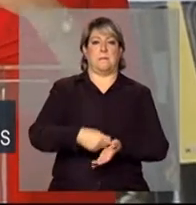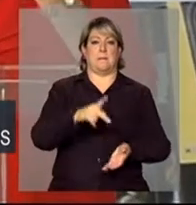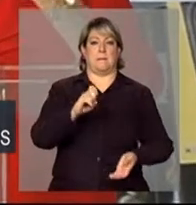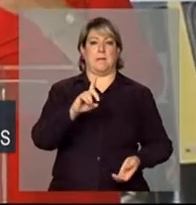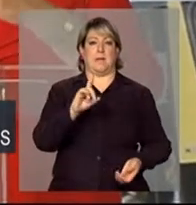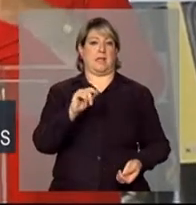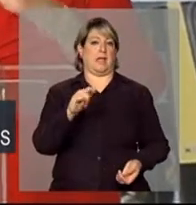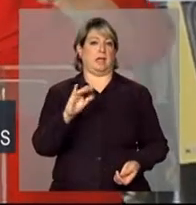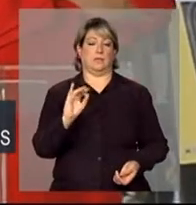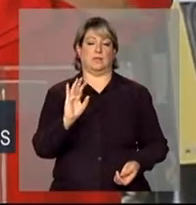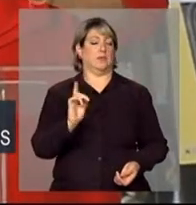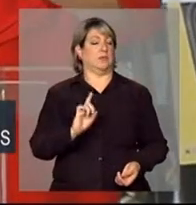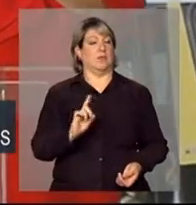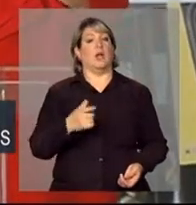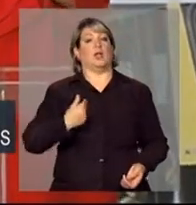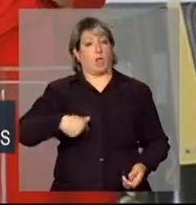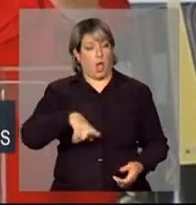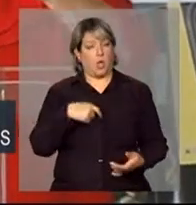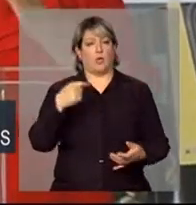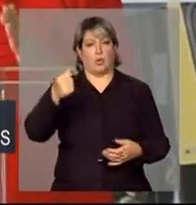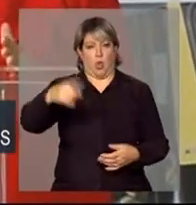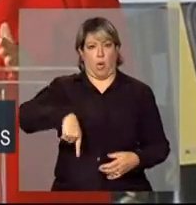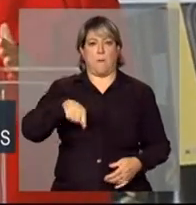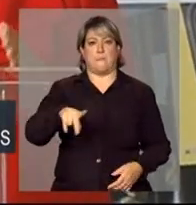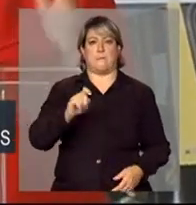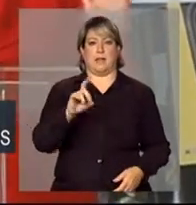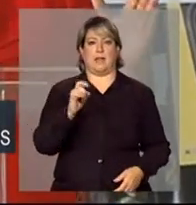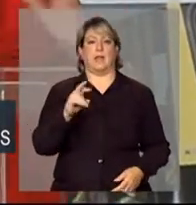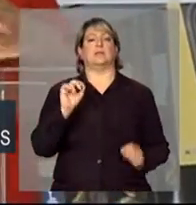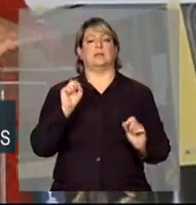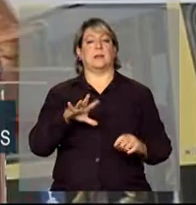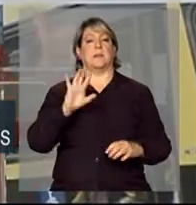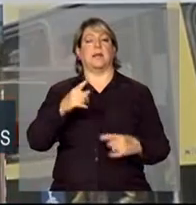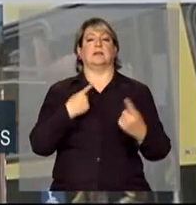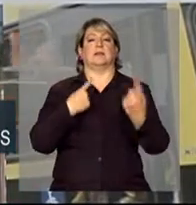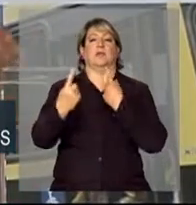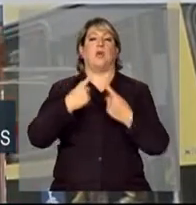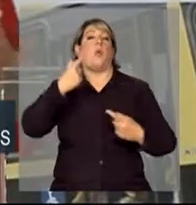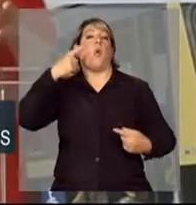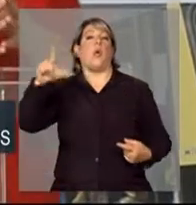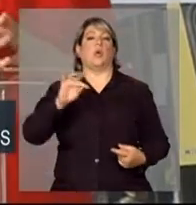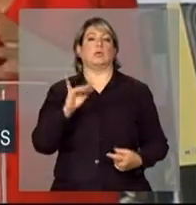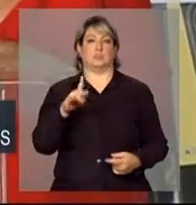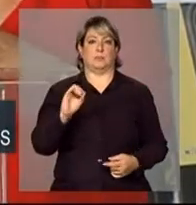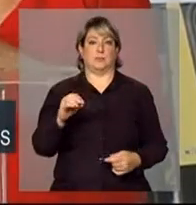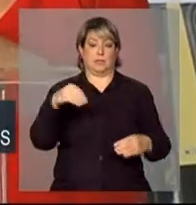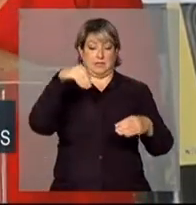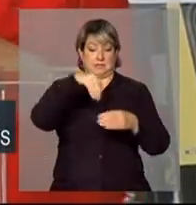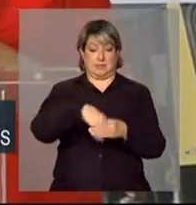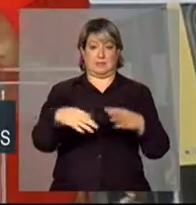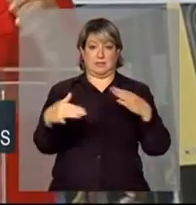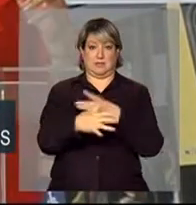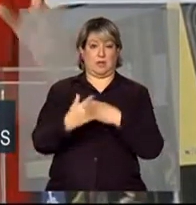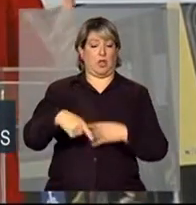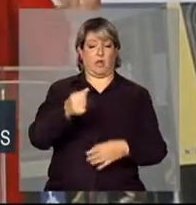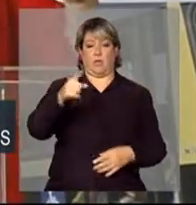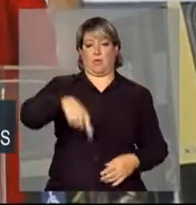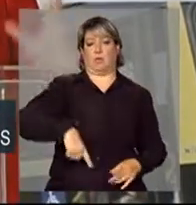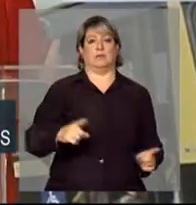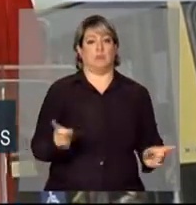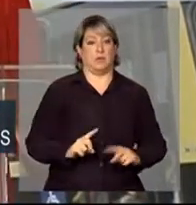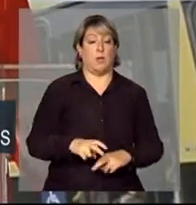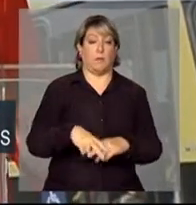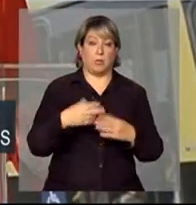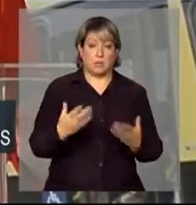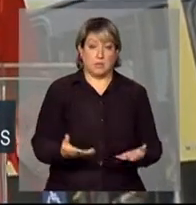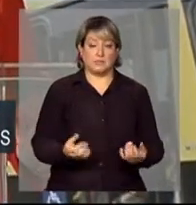sim, mas em outro tipo de rodovia. Em rodovia metropolitana, nós não cobramos pedágio, por isso